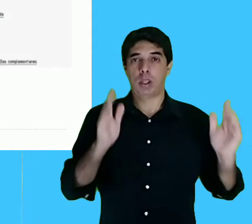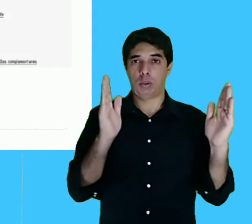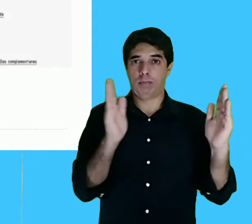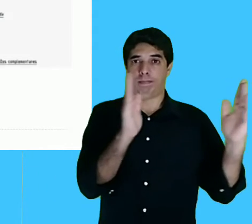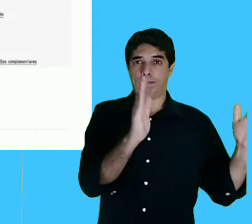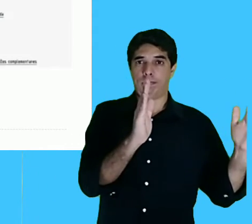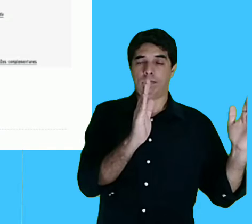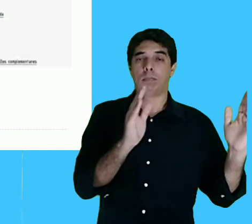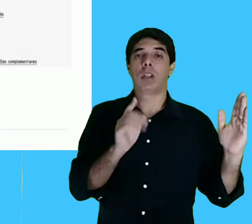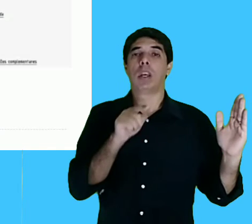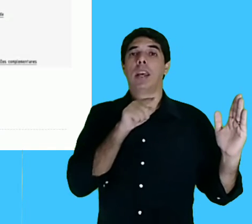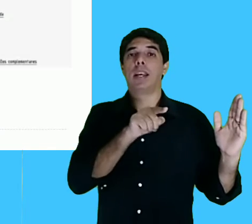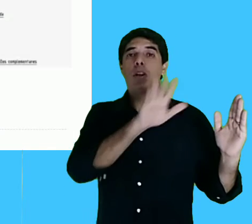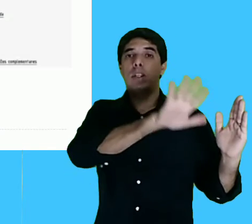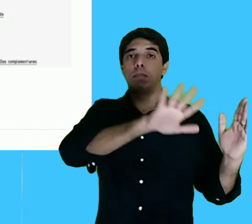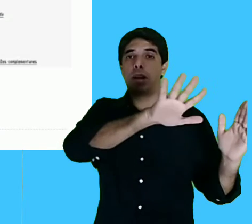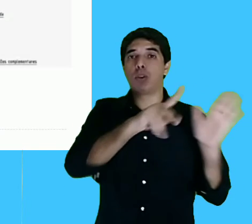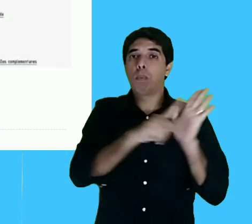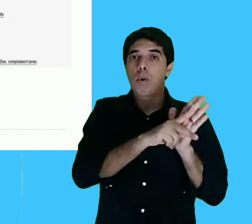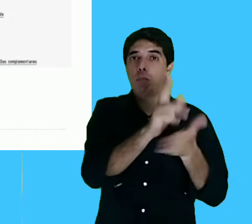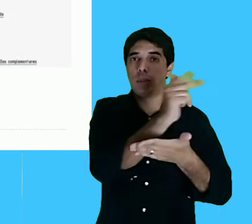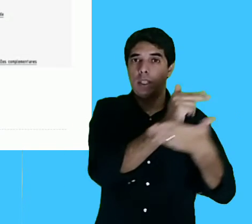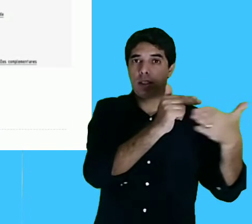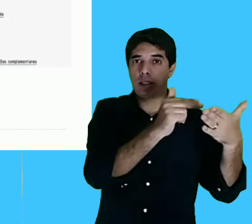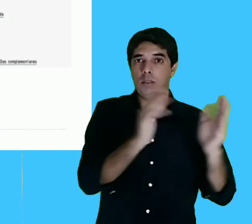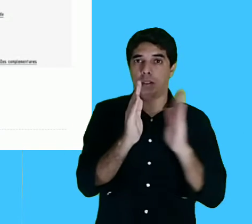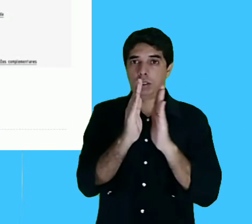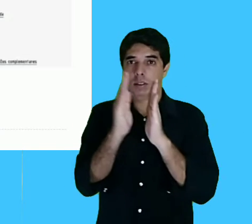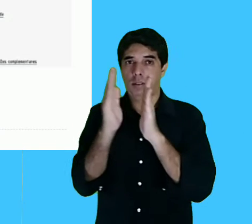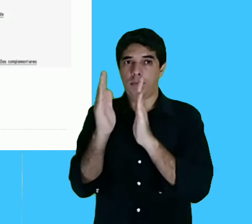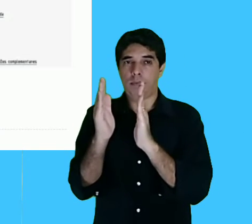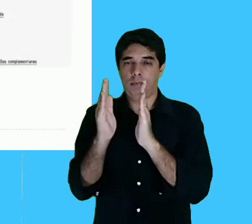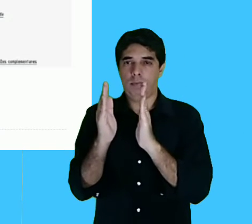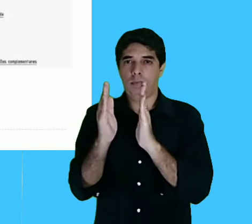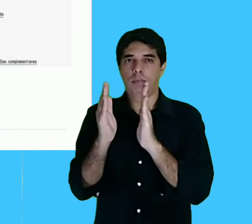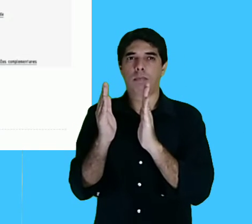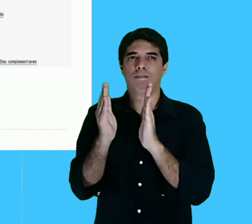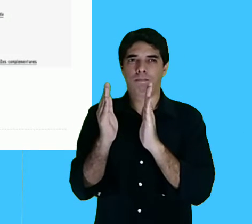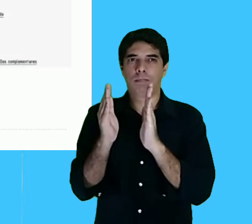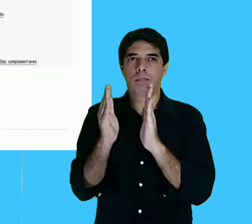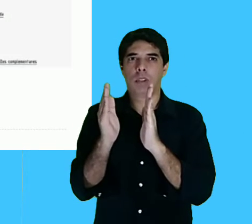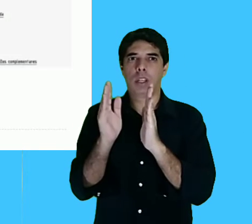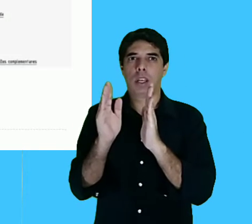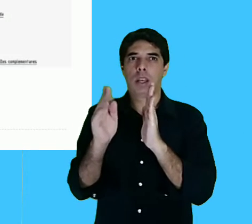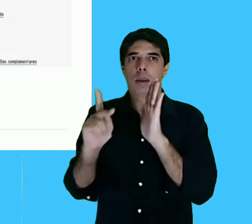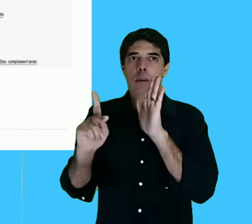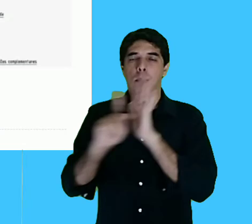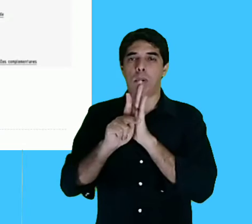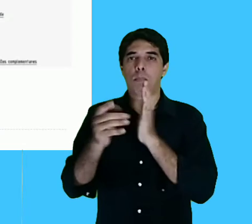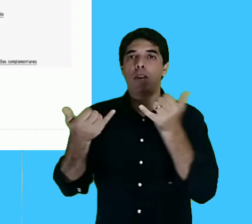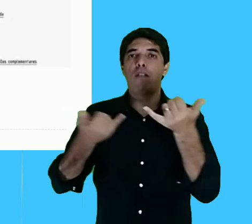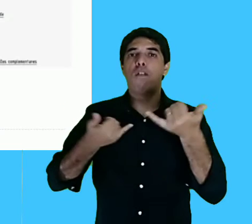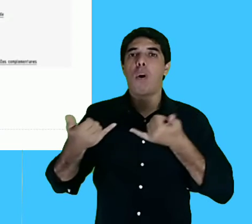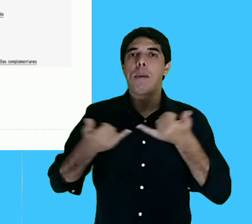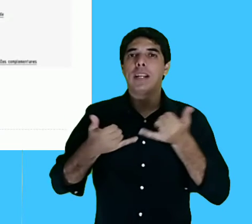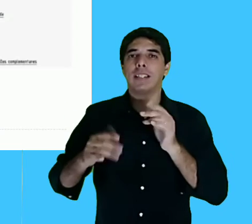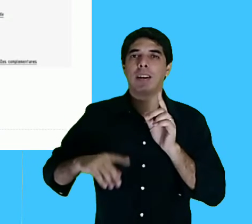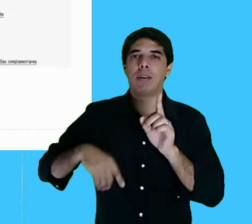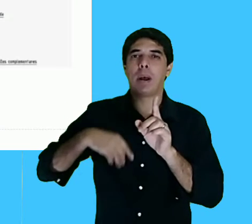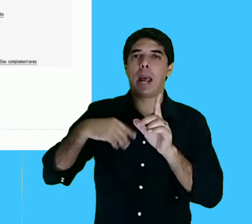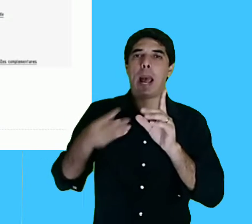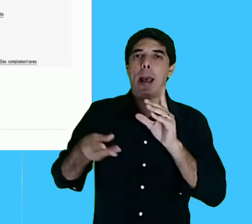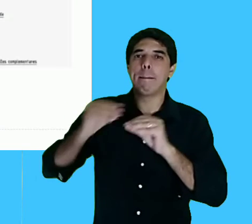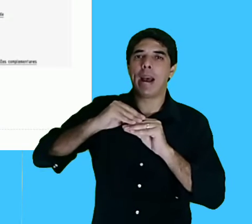para informações complementares, se for o caso. Essa figura aqui, ela mostra duas maneiras de dividir esse espaço.